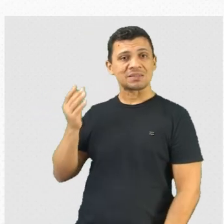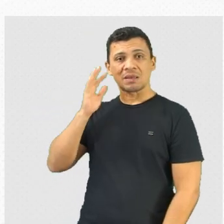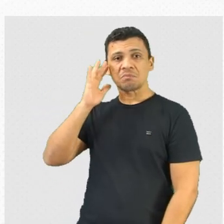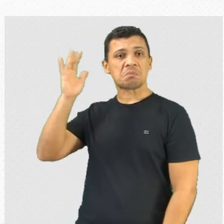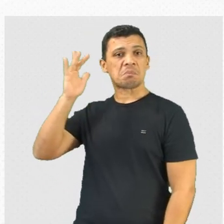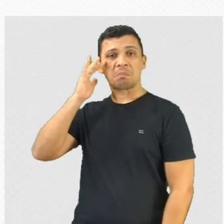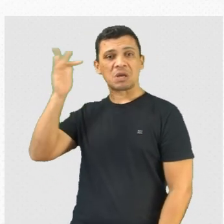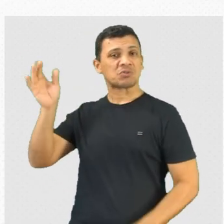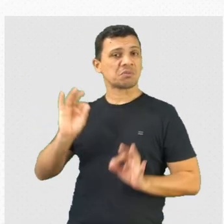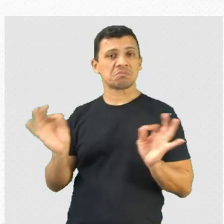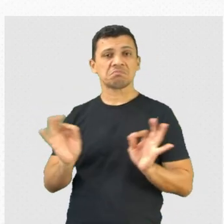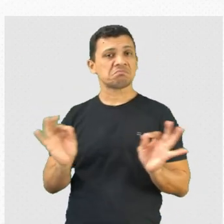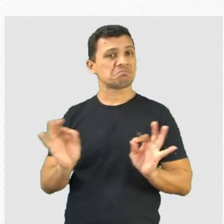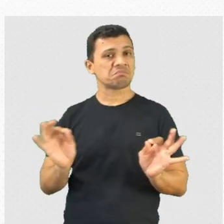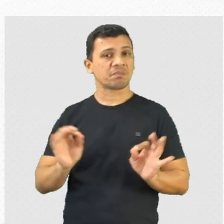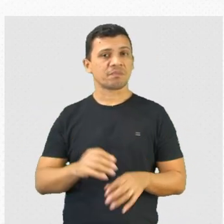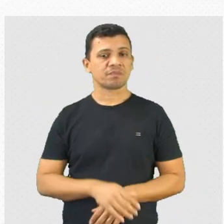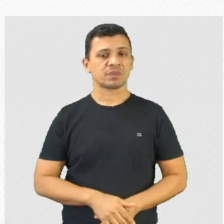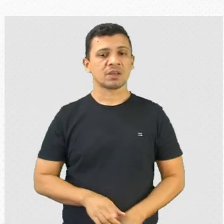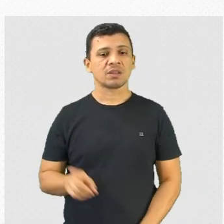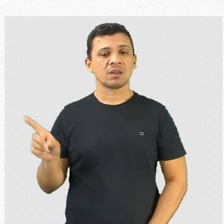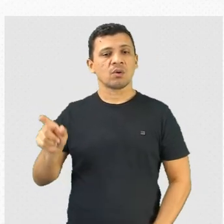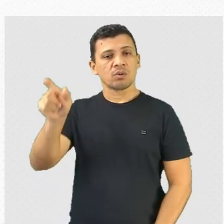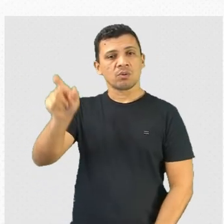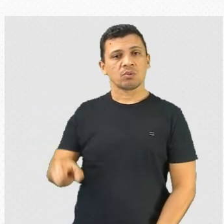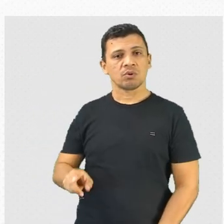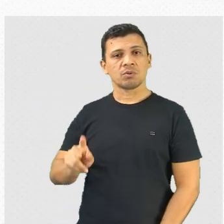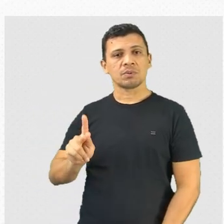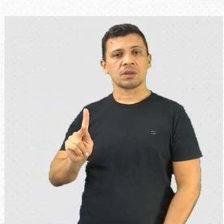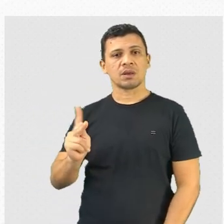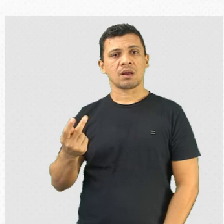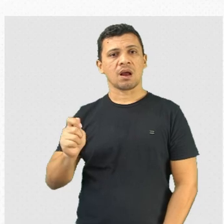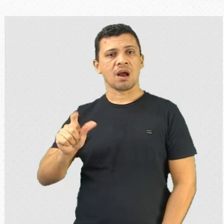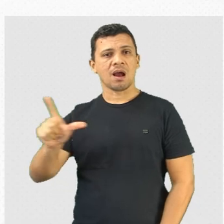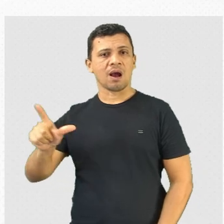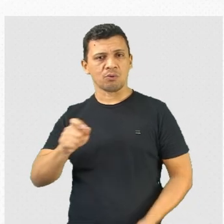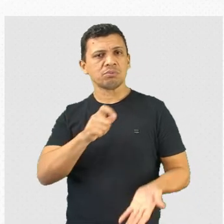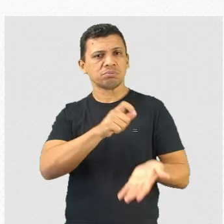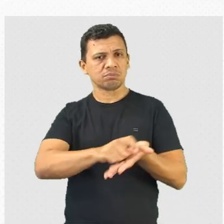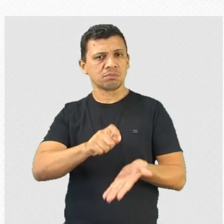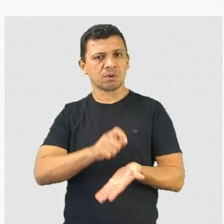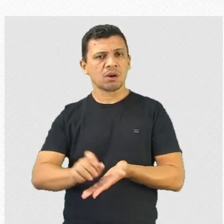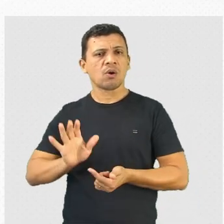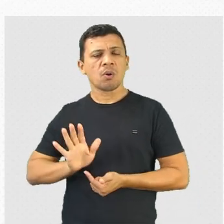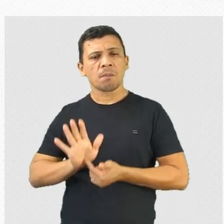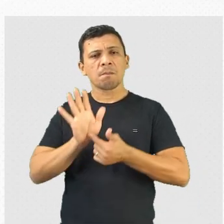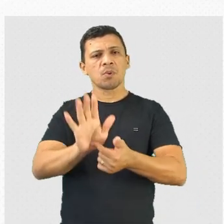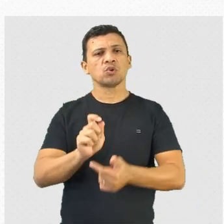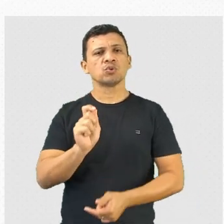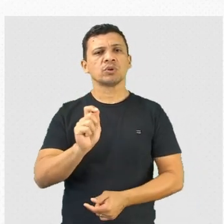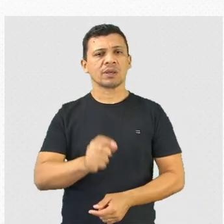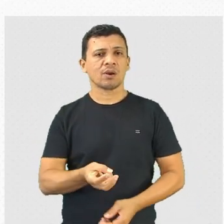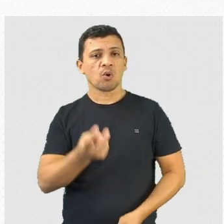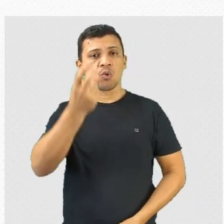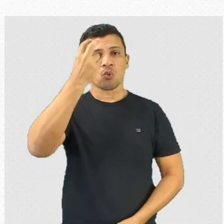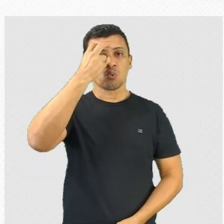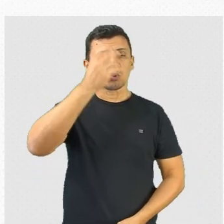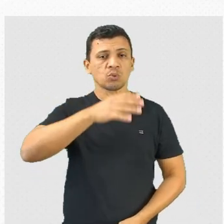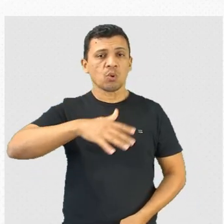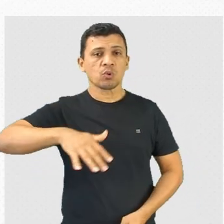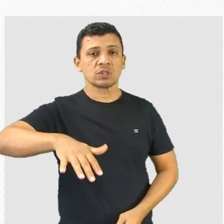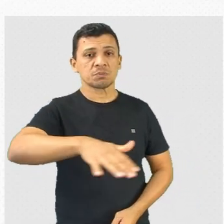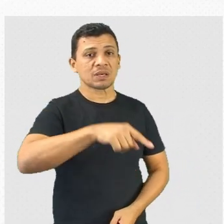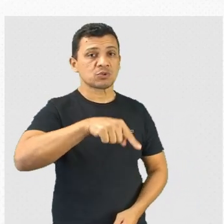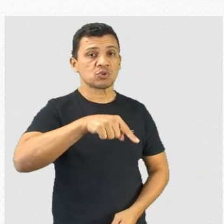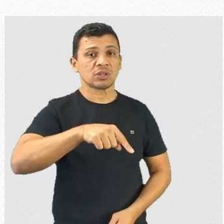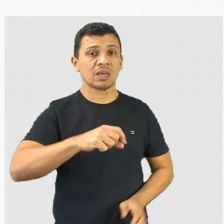acontecia. E aí eu trago o Stuart Hall para nos ajudar a pensar isso, porque ele mostra que a cultura se tornou um espaço de